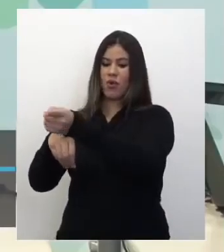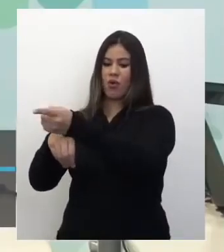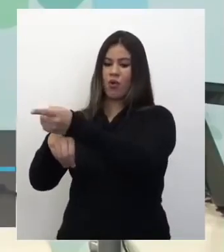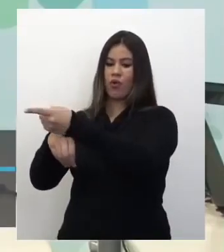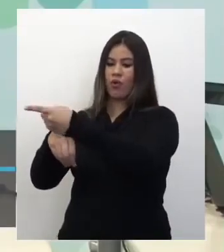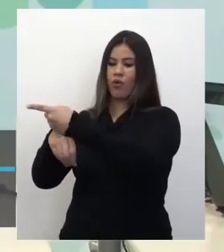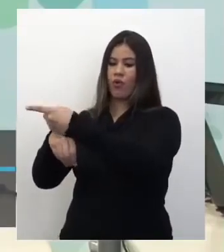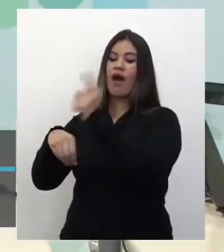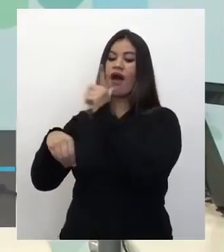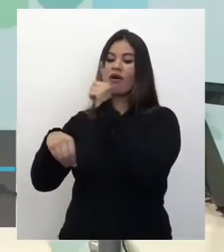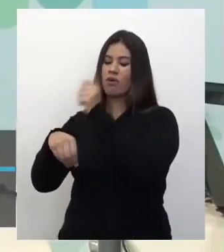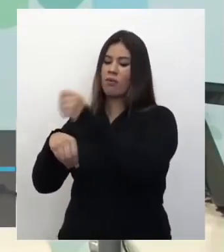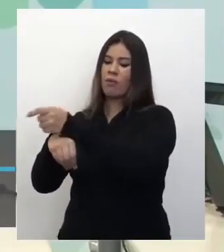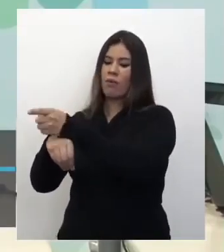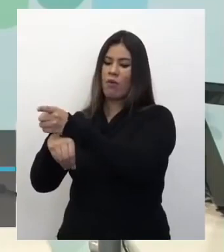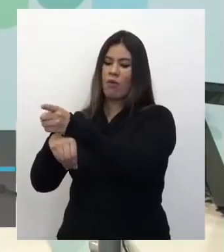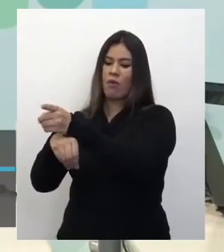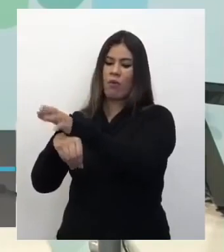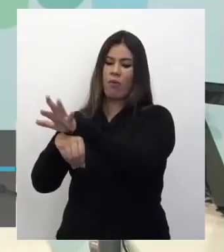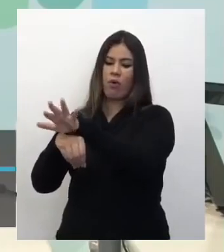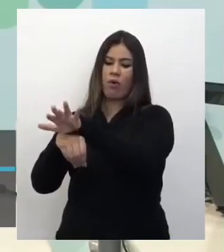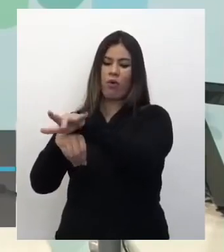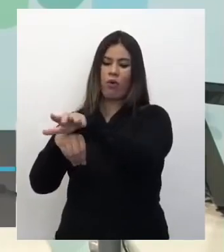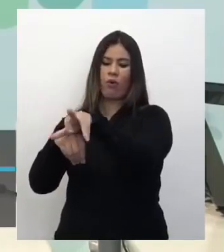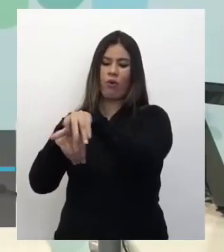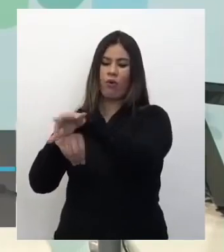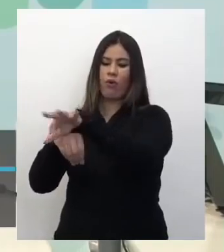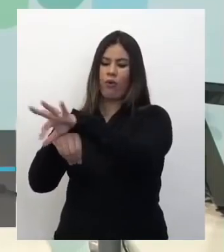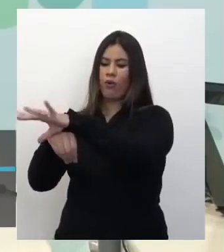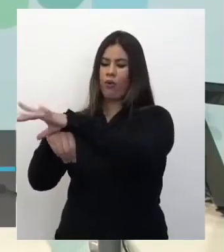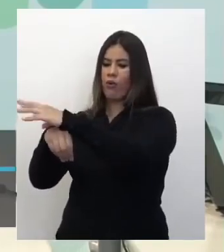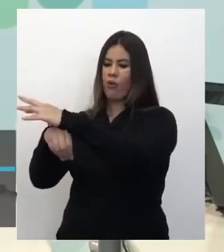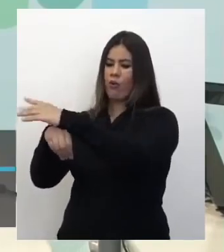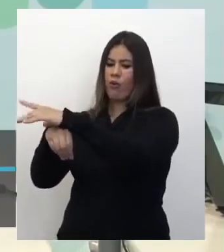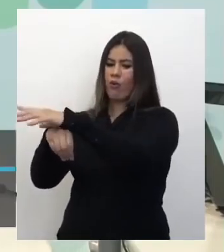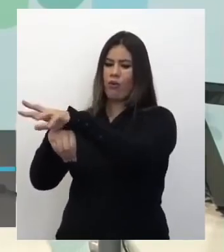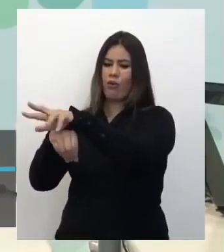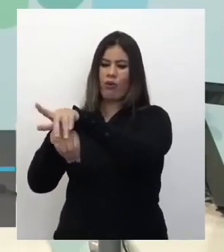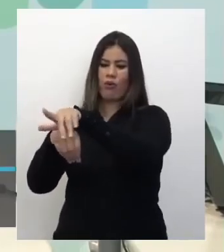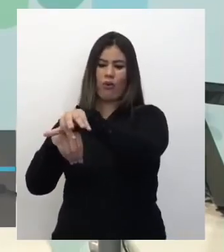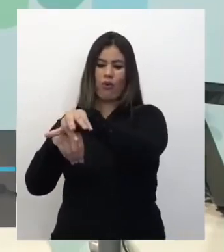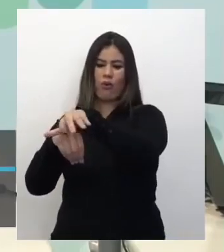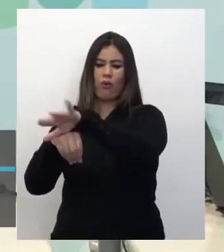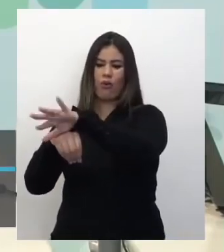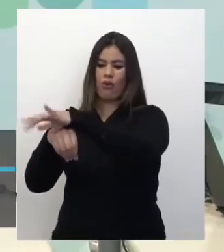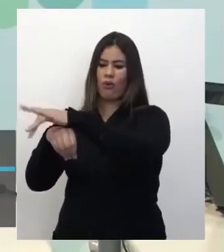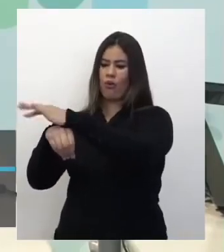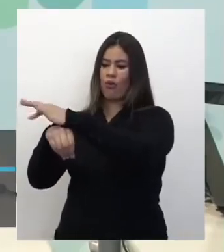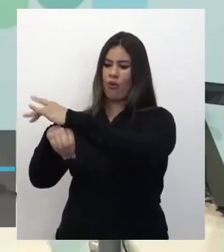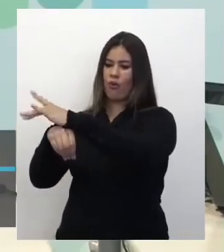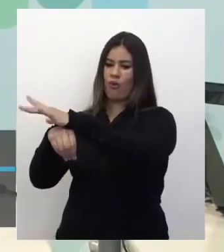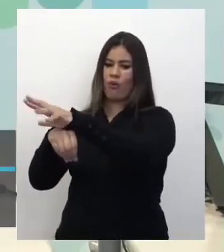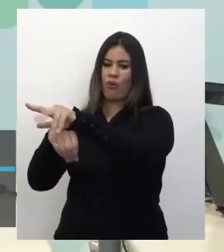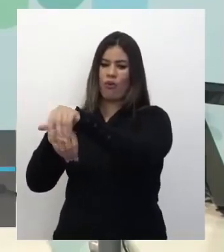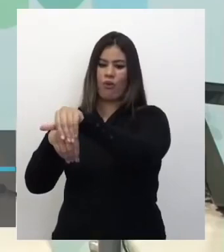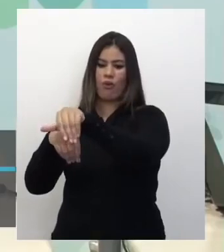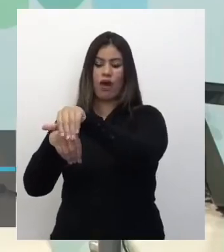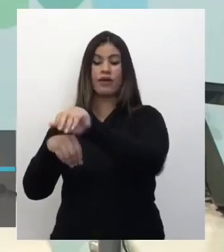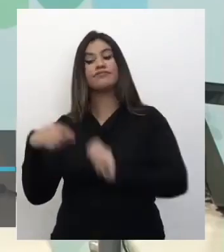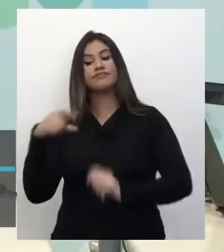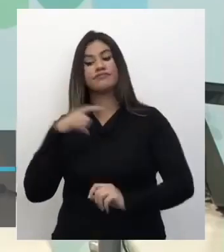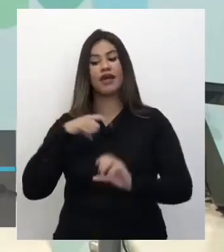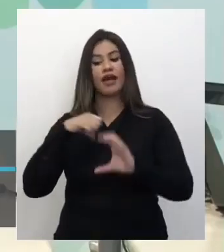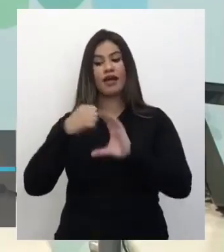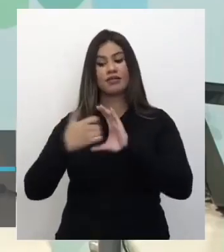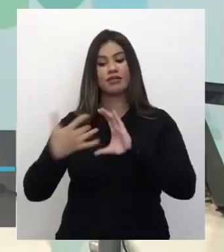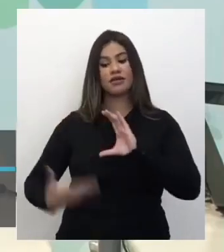irrigando, né? Então, como ele irriga, né, de uma forma circular, a gente tem essas características.